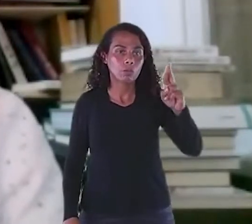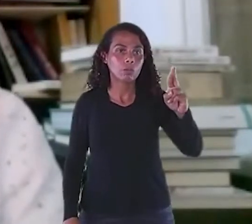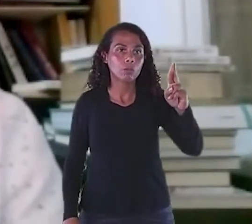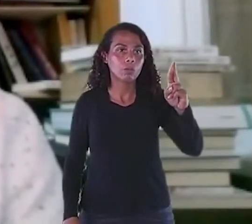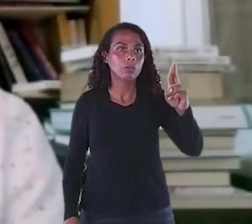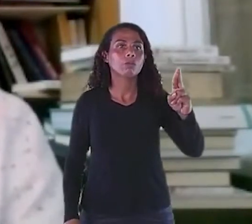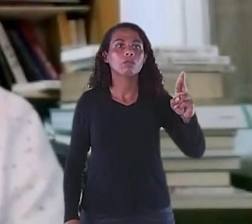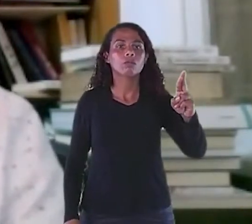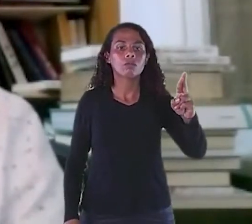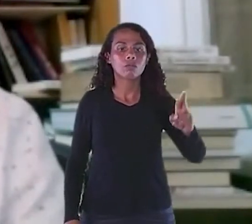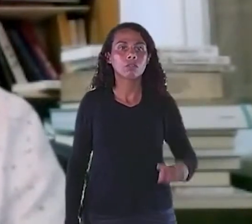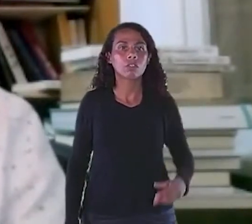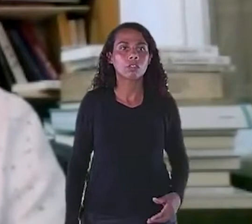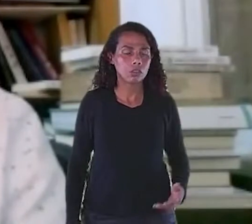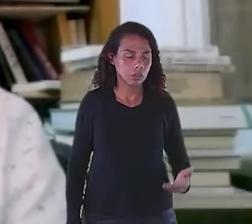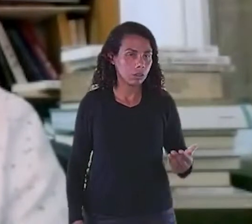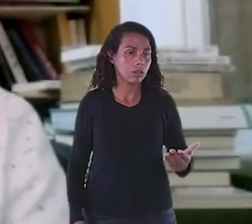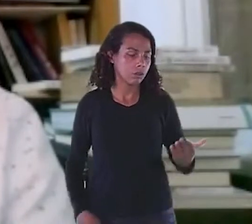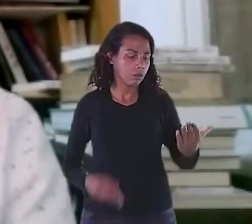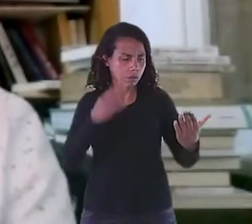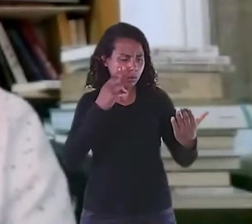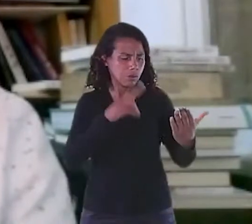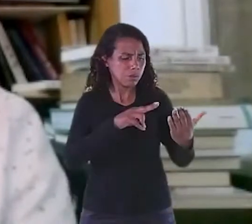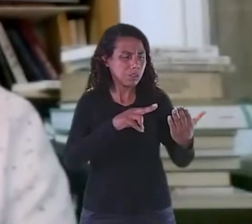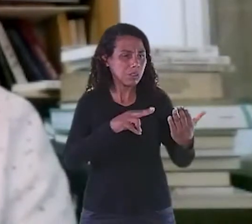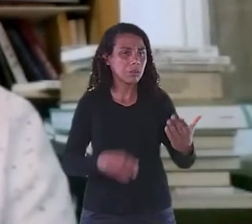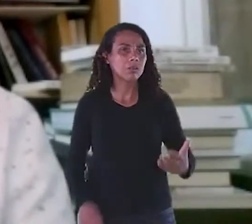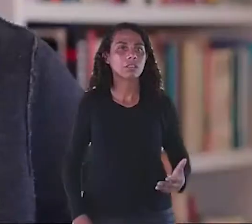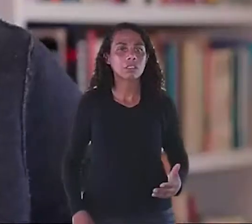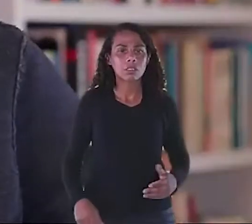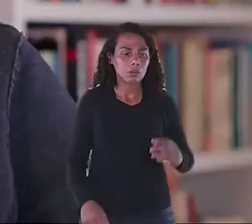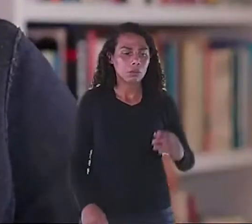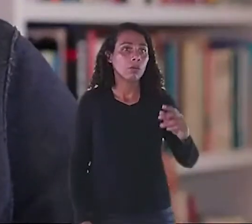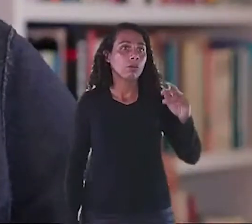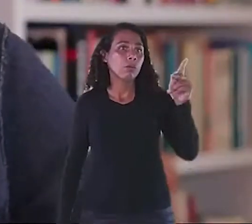bati o olho, tinha um porco. Sabe?